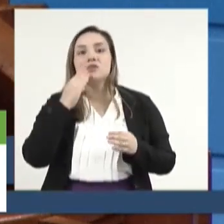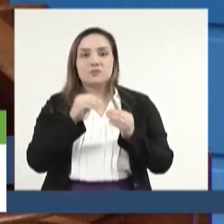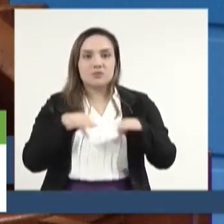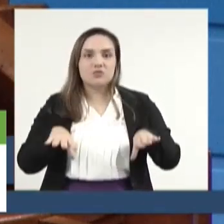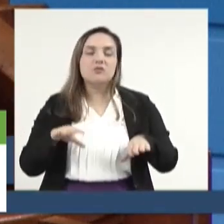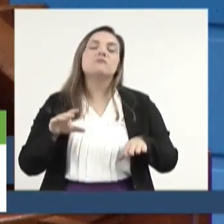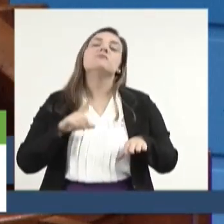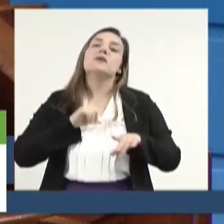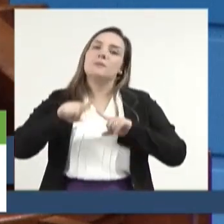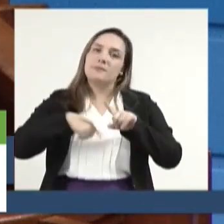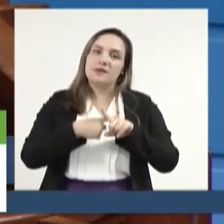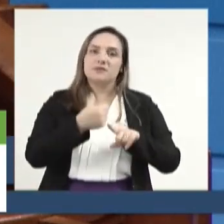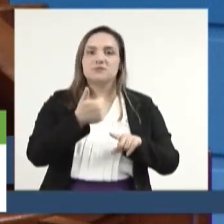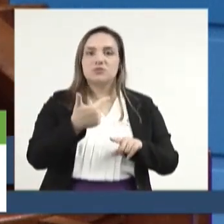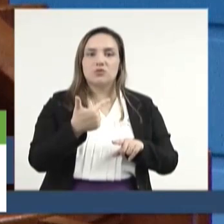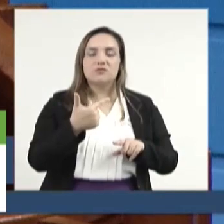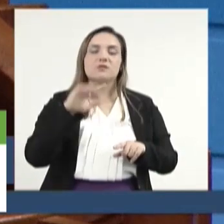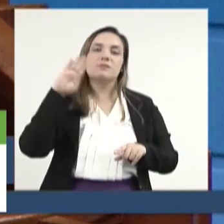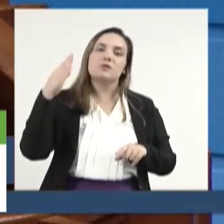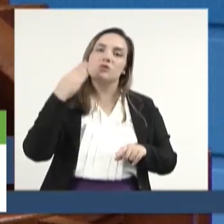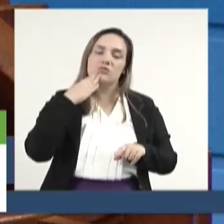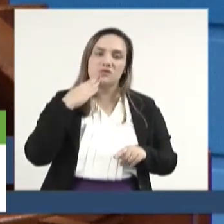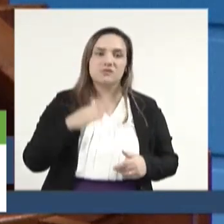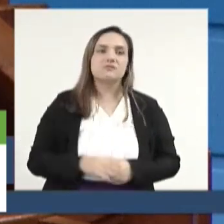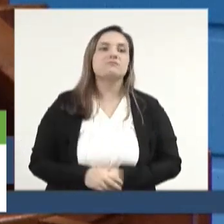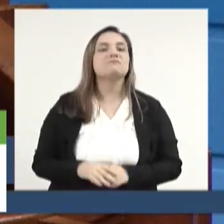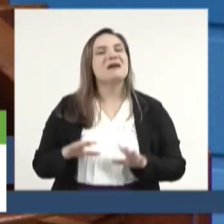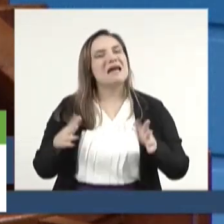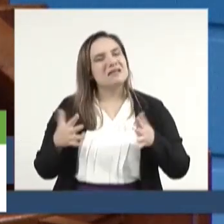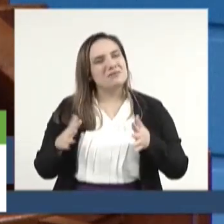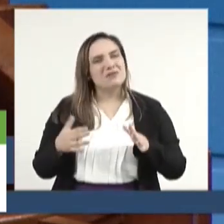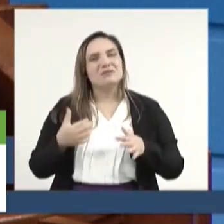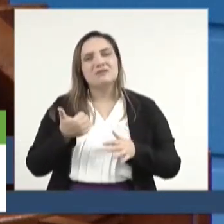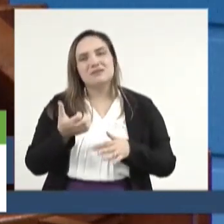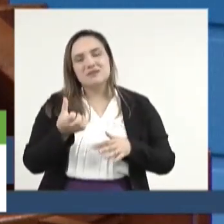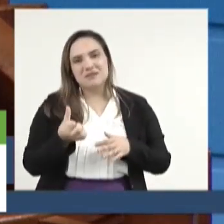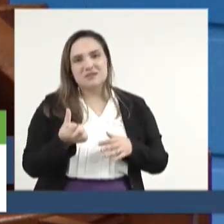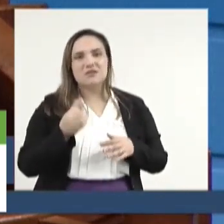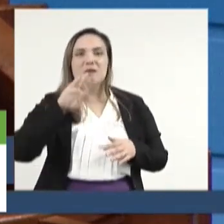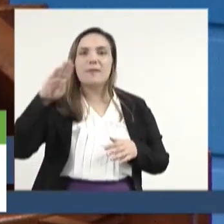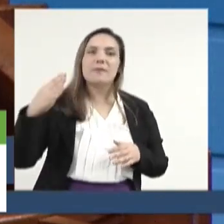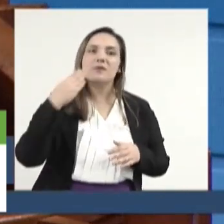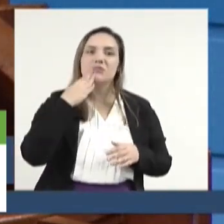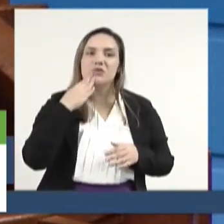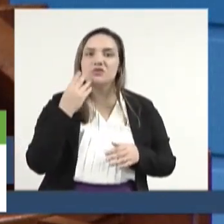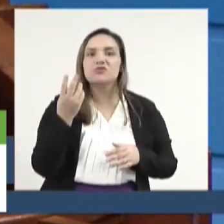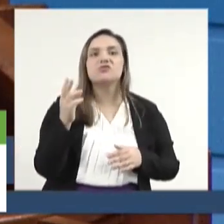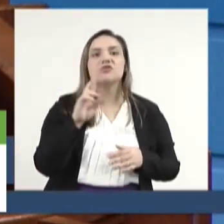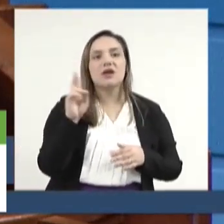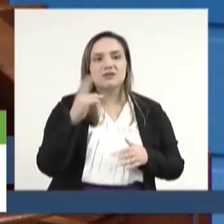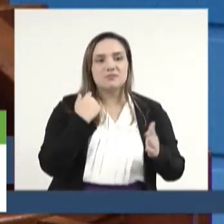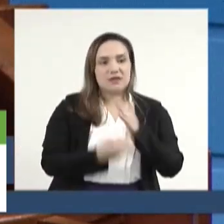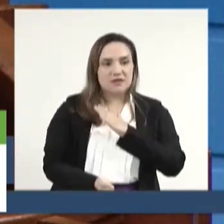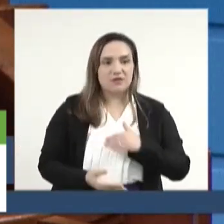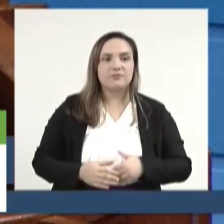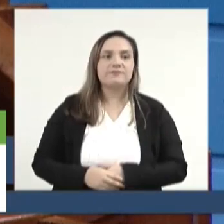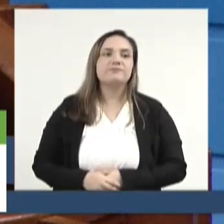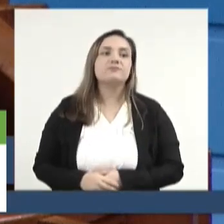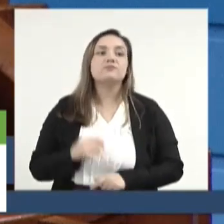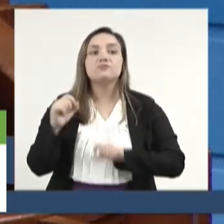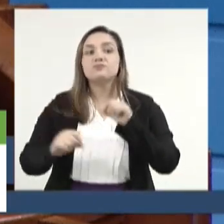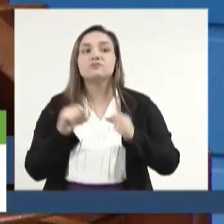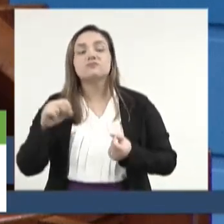mais 12 bilhões e meio, o que perfaz algo em torno de 16 bilhões de reais. O